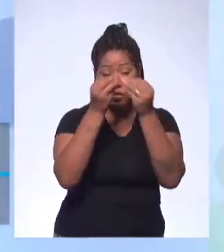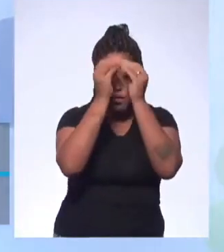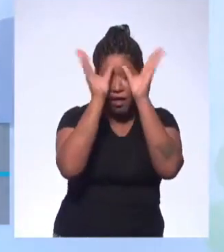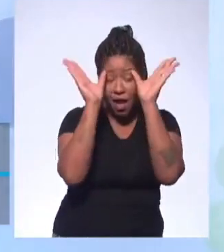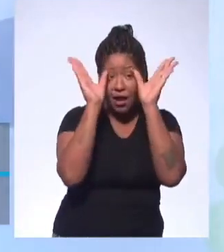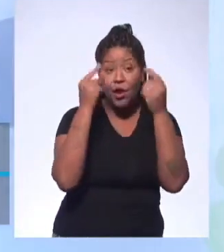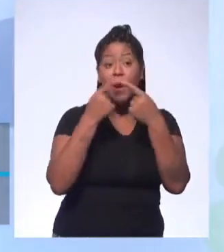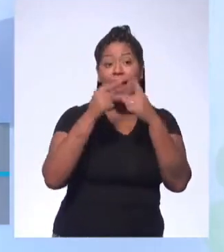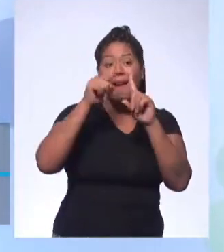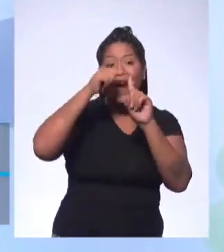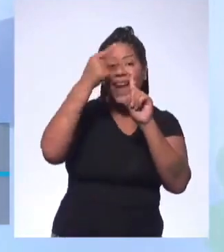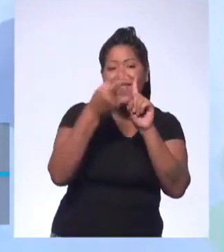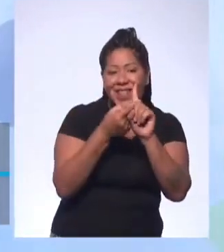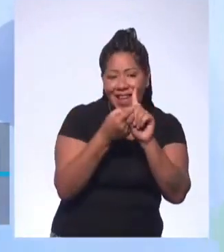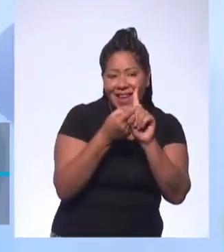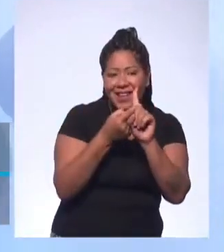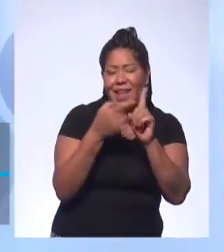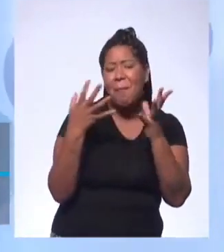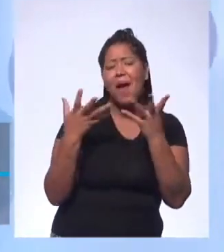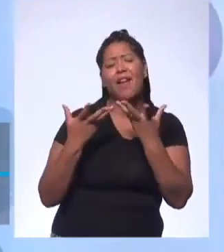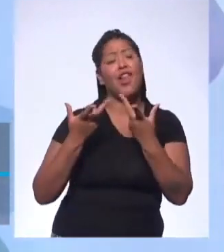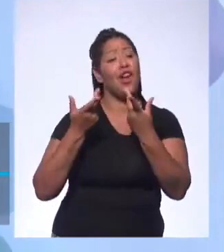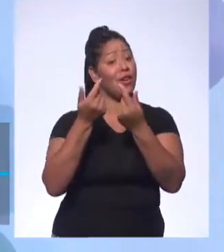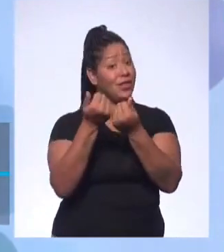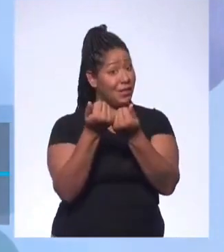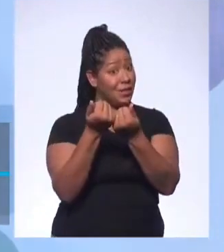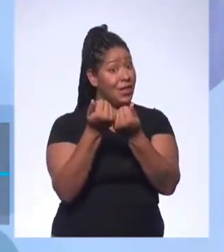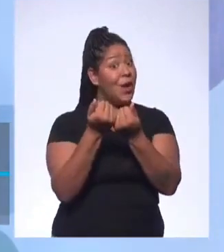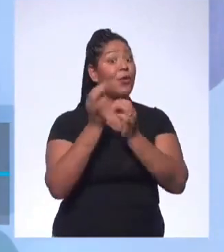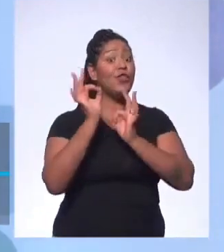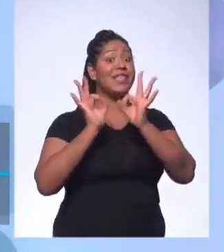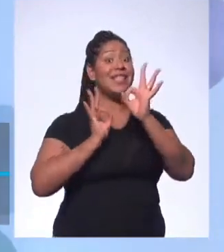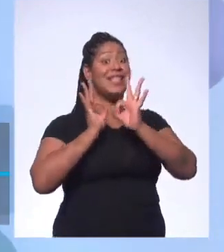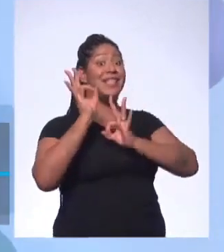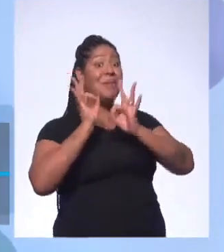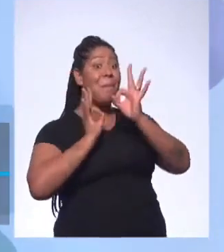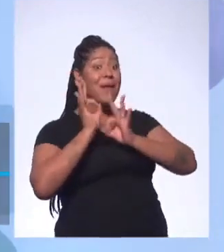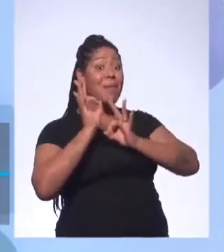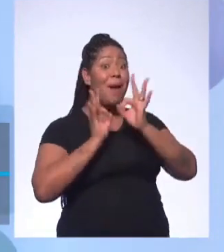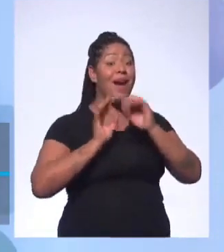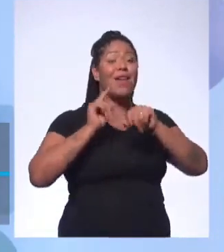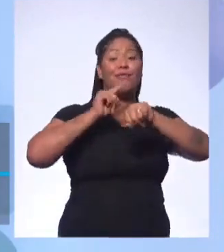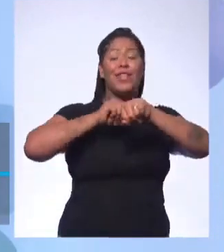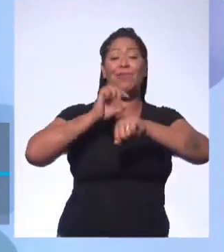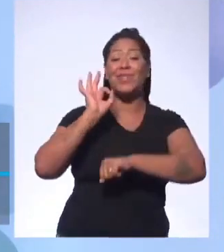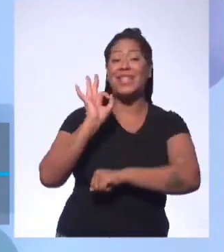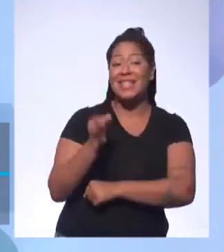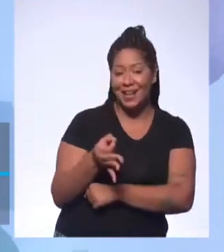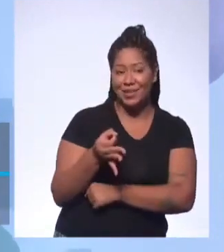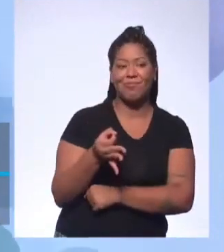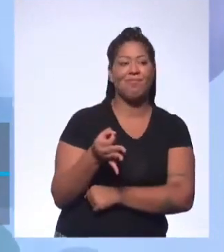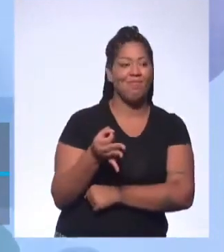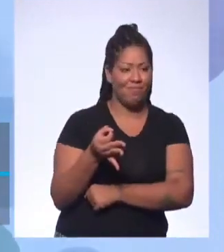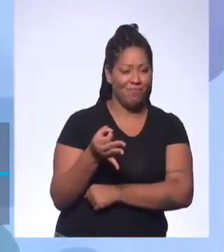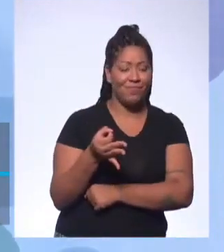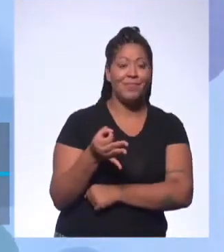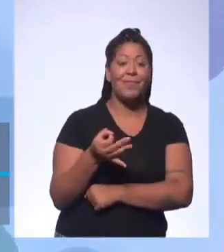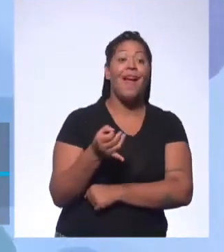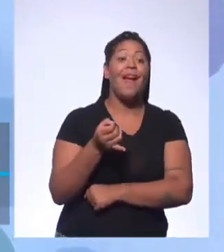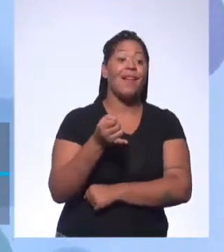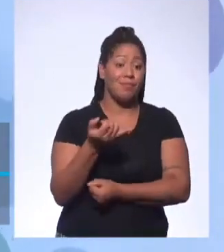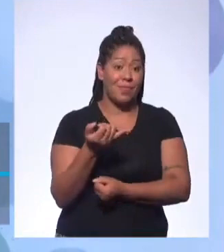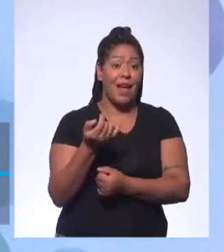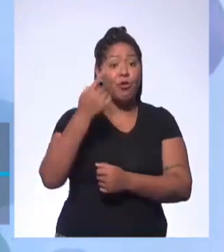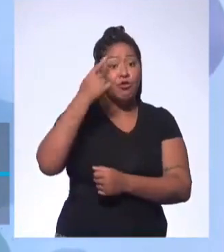A gravidez, ela é maravilhosa quando planejada, no momento certo, né, falou, opa, agora dá para eu ter um filho, etc.